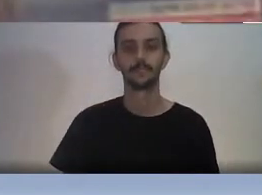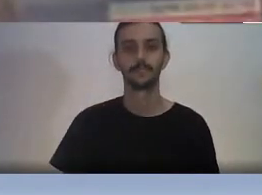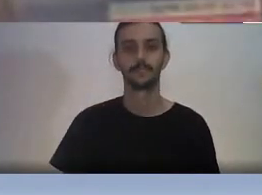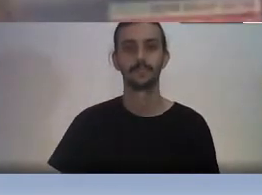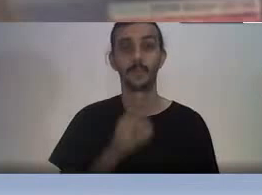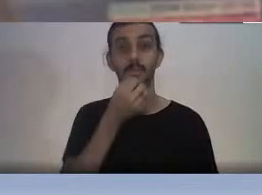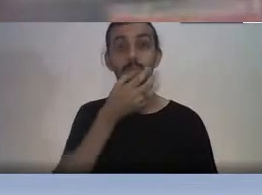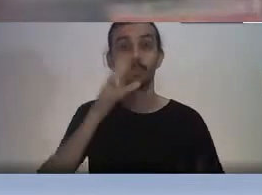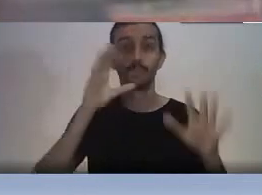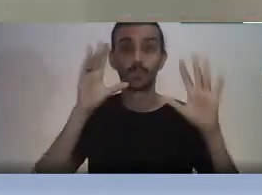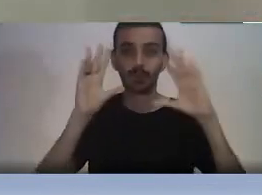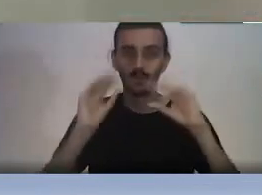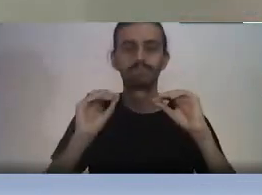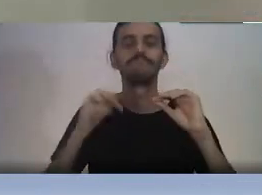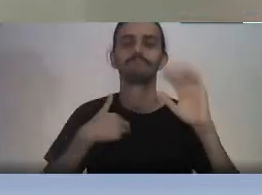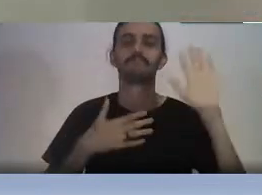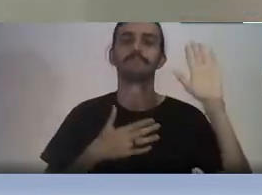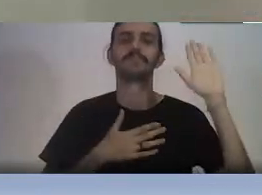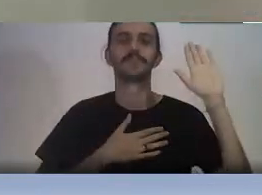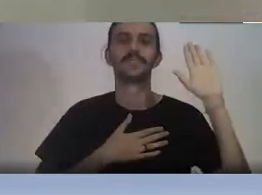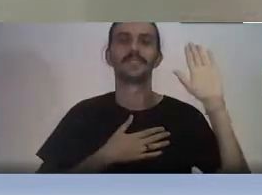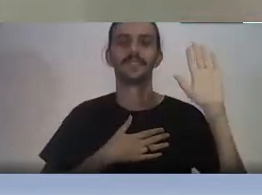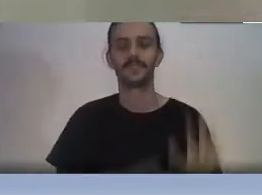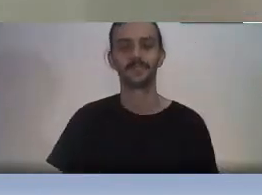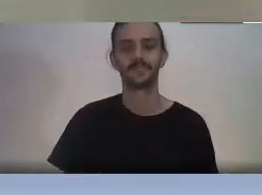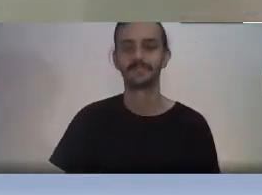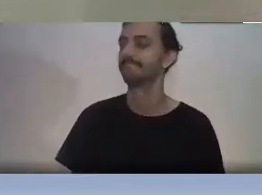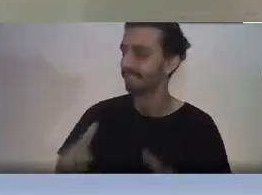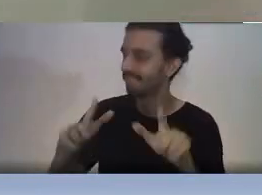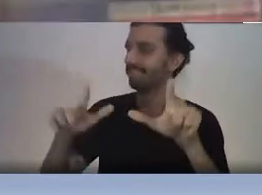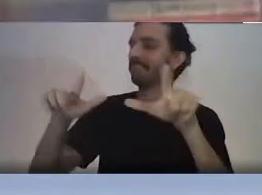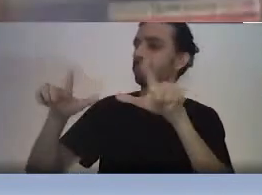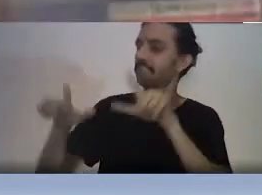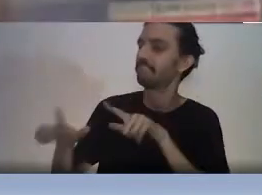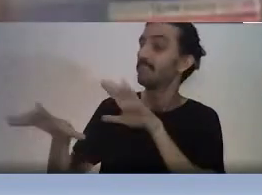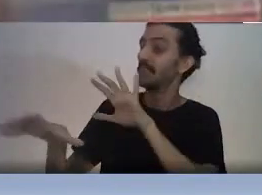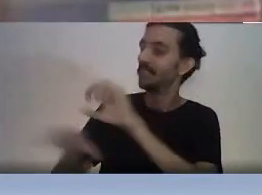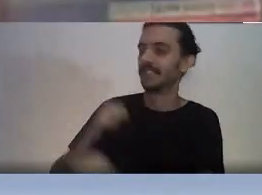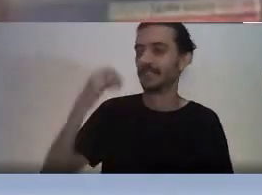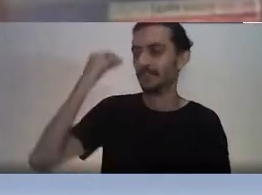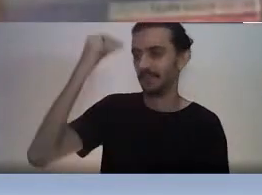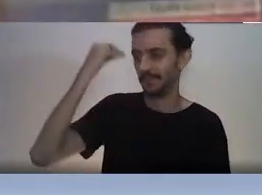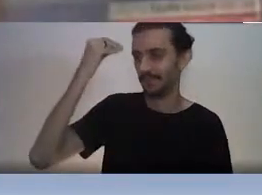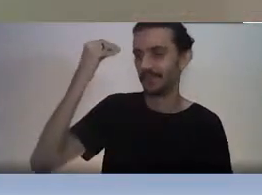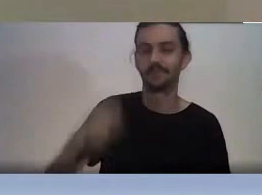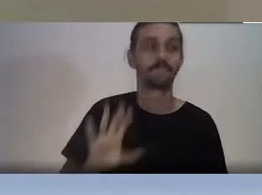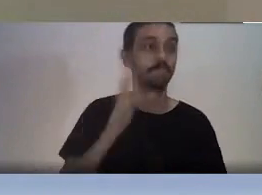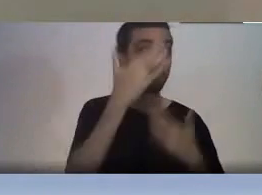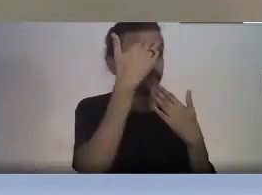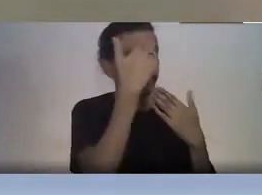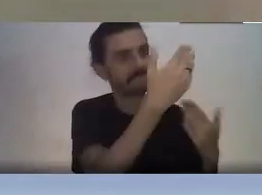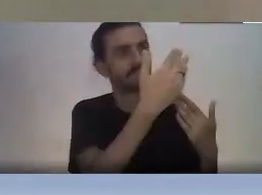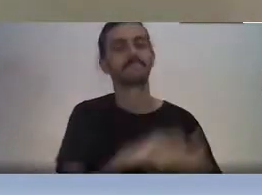Boa noite, assim eu prometo. Eu lhe concedo o grau de psicólogo. Muito obrigado.